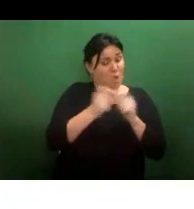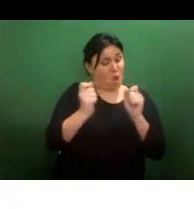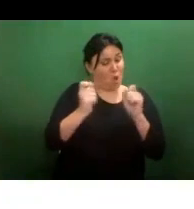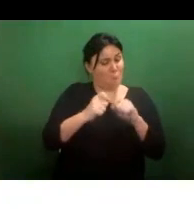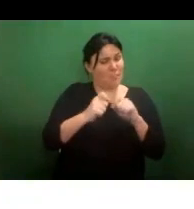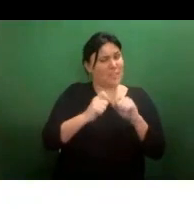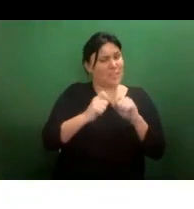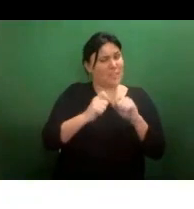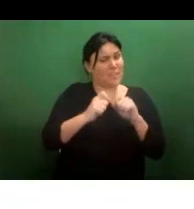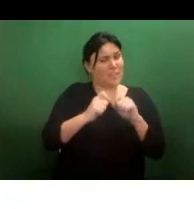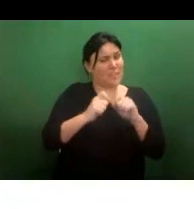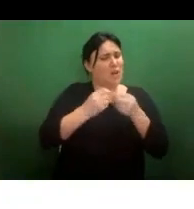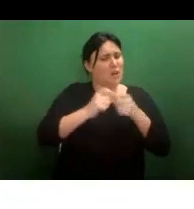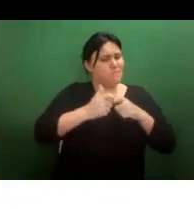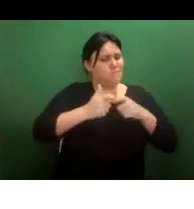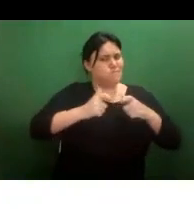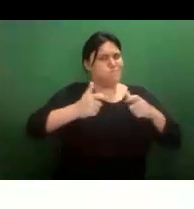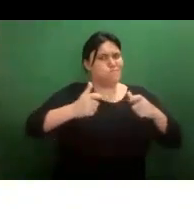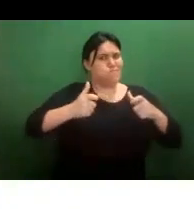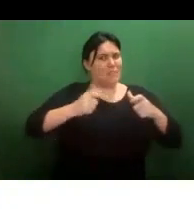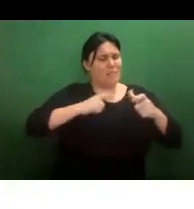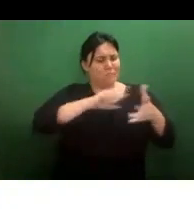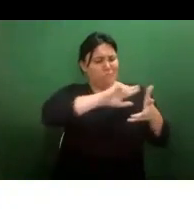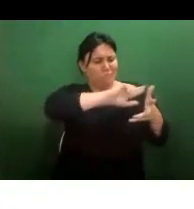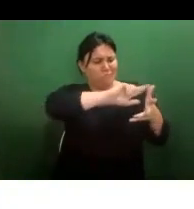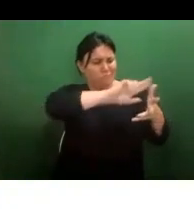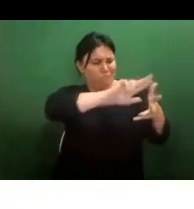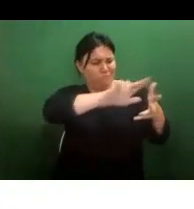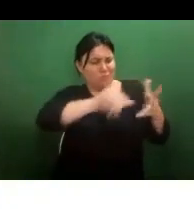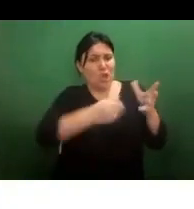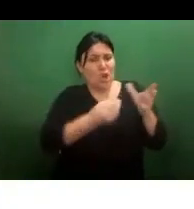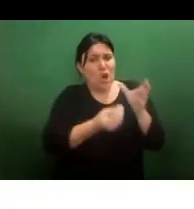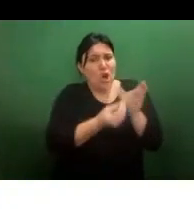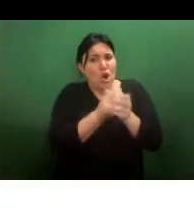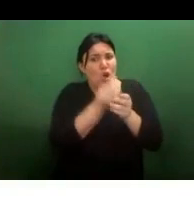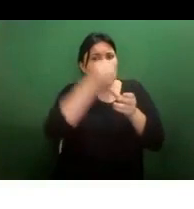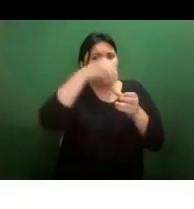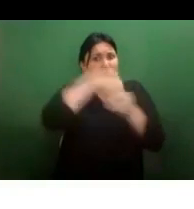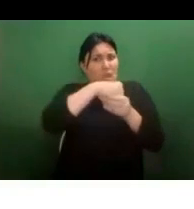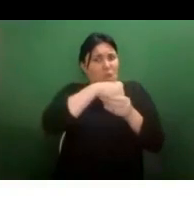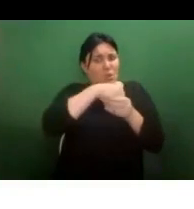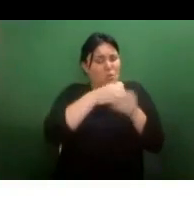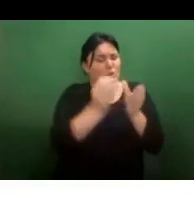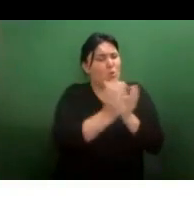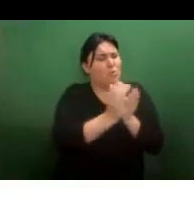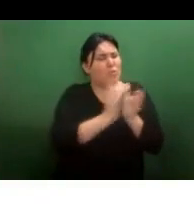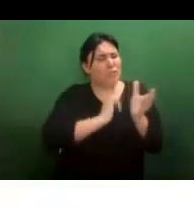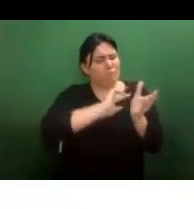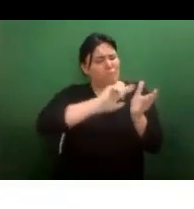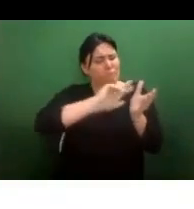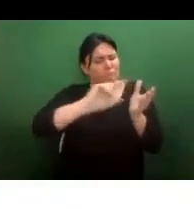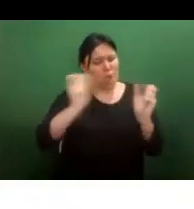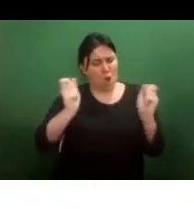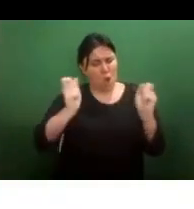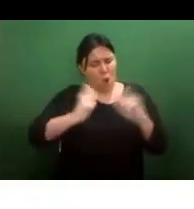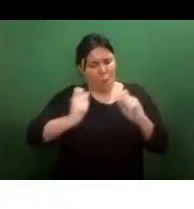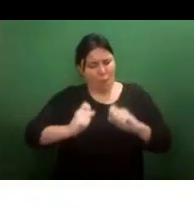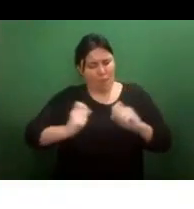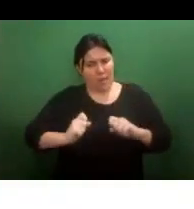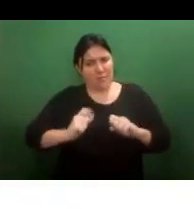falo isso não como uma membro colaboradora que sou, mas por vivenciar dia após dia, nesses dois últimos anos,